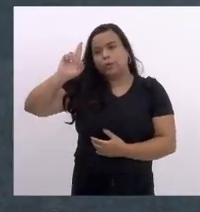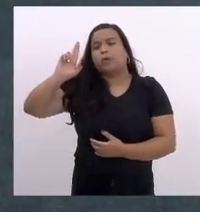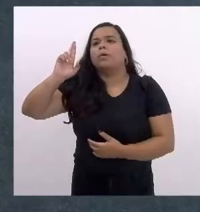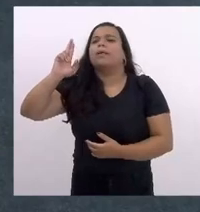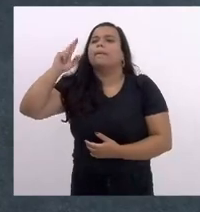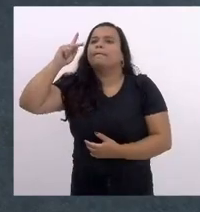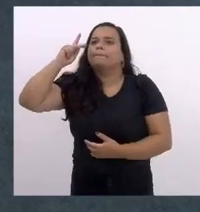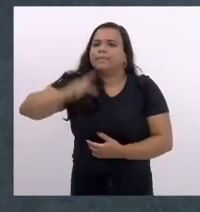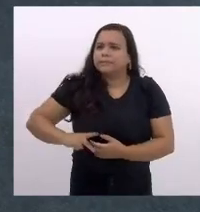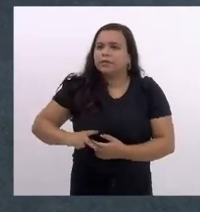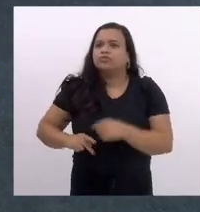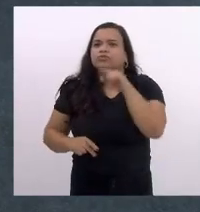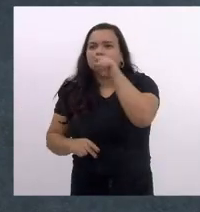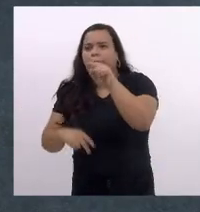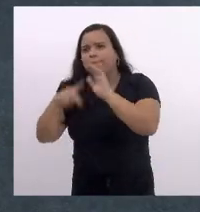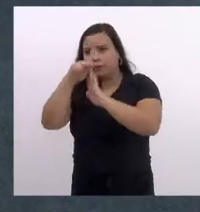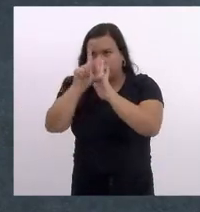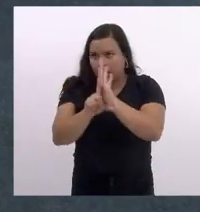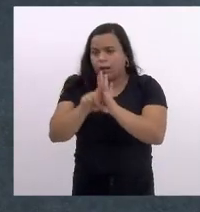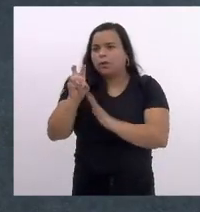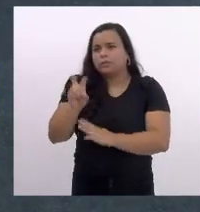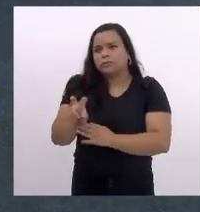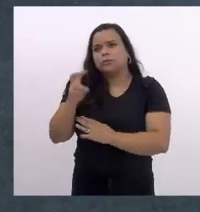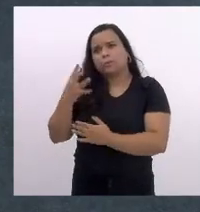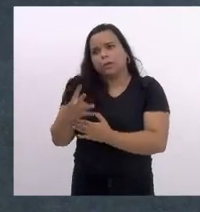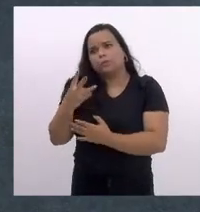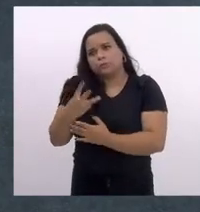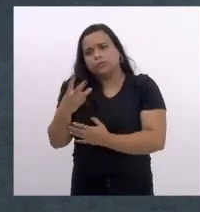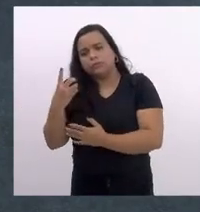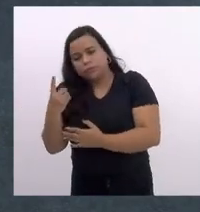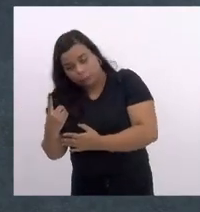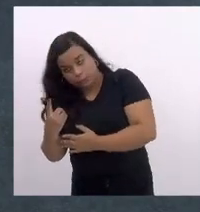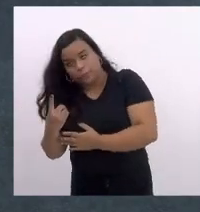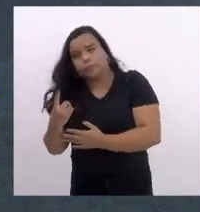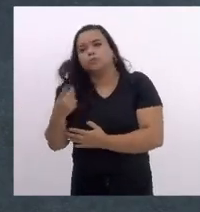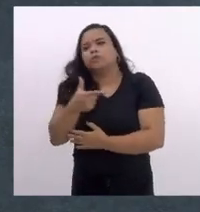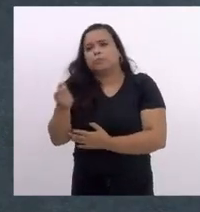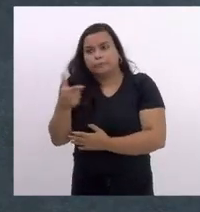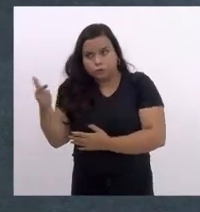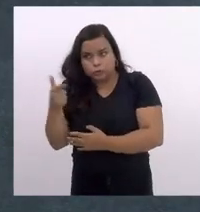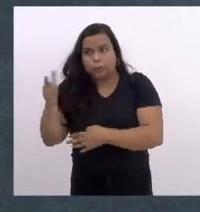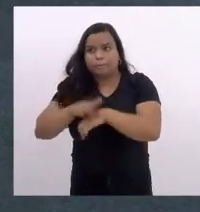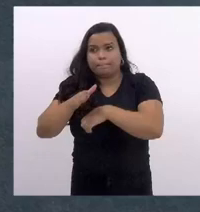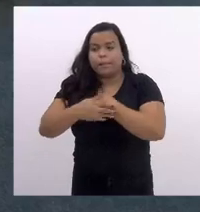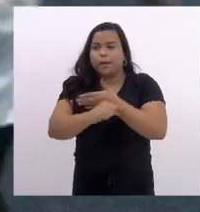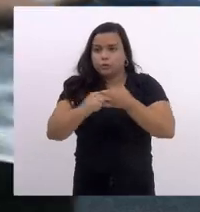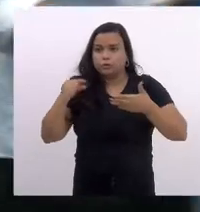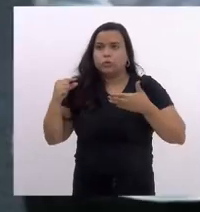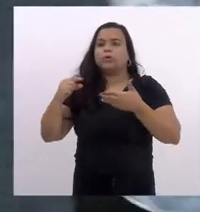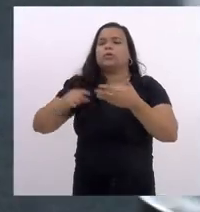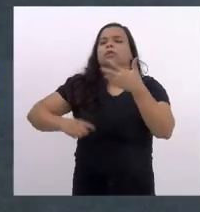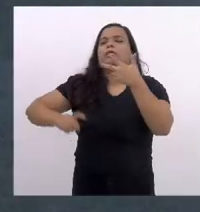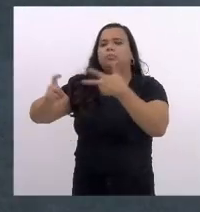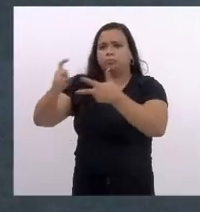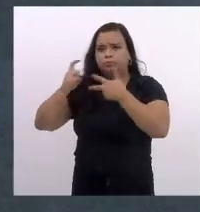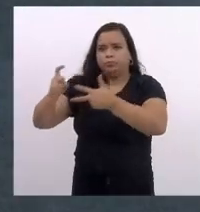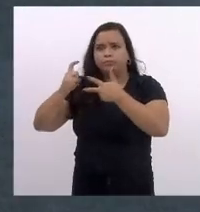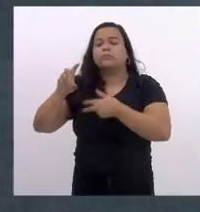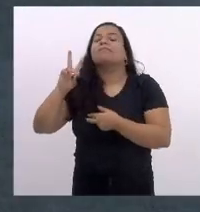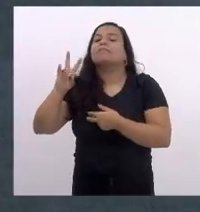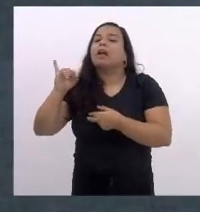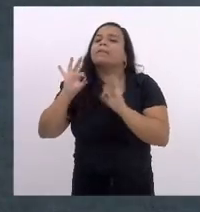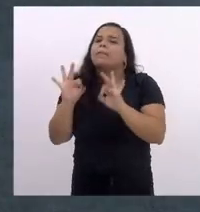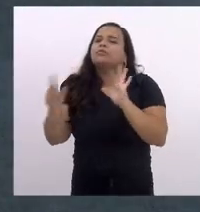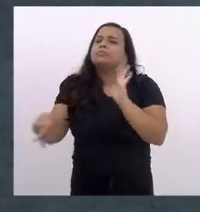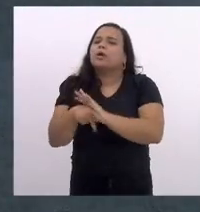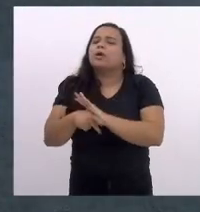lei 5431 de 2022, de autoria do Poder Executivo, que vai exatamente num